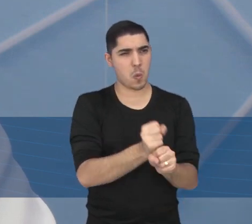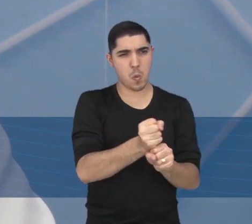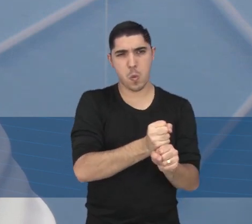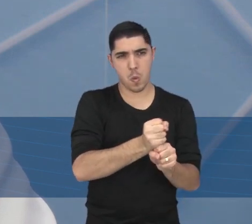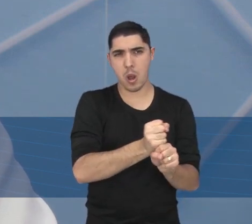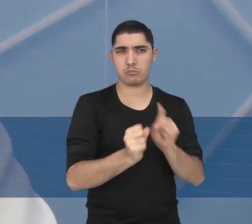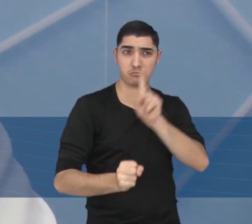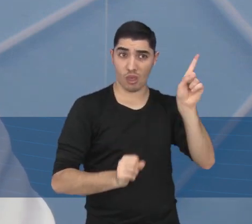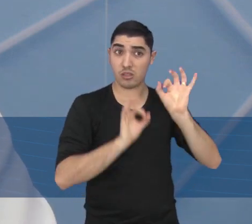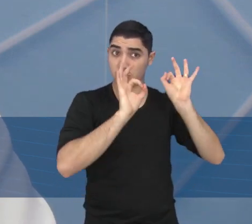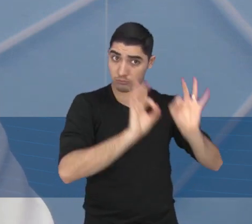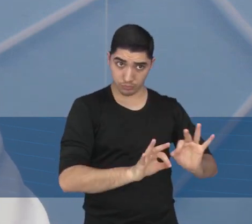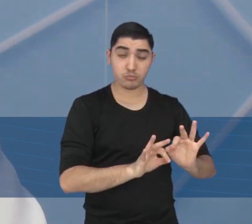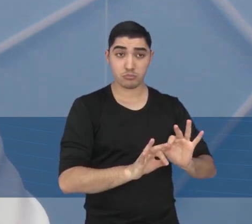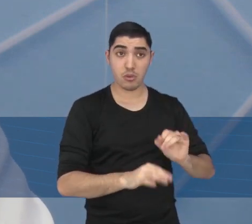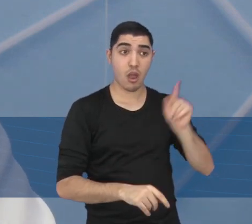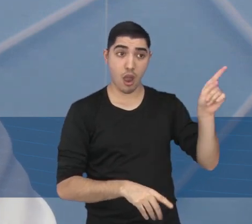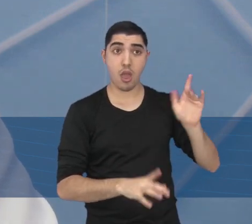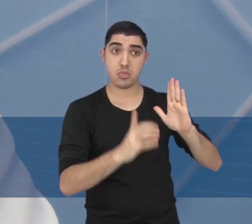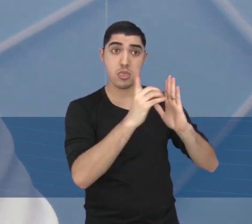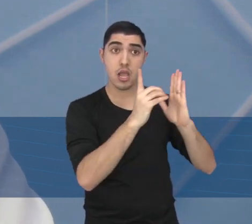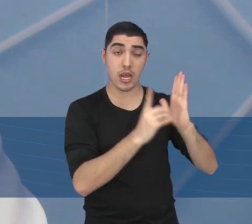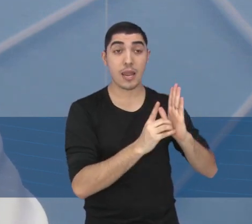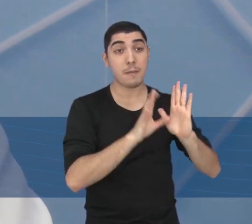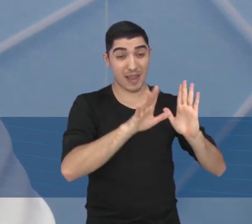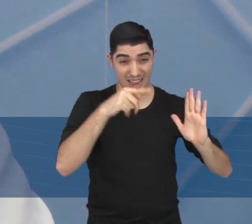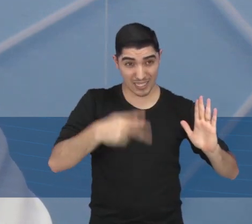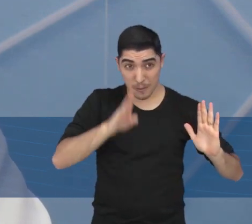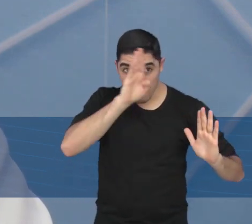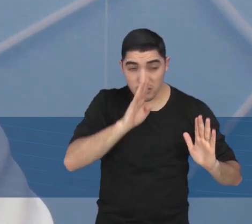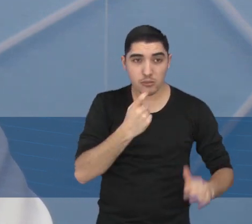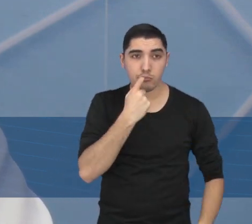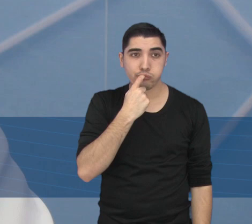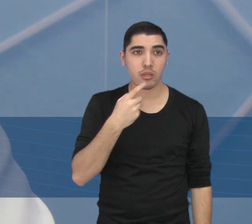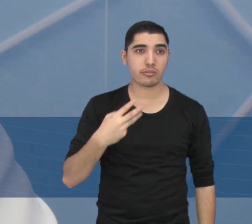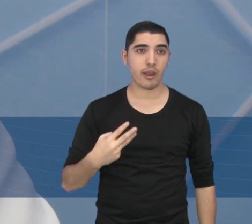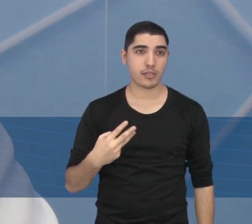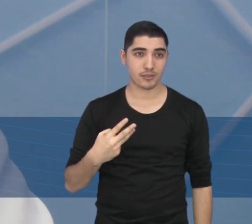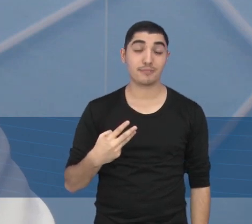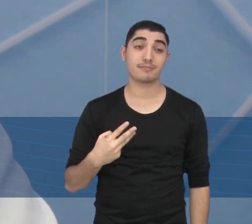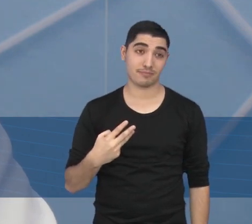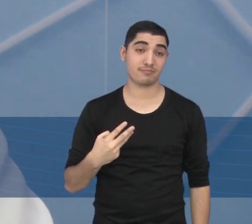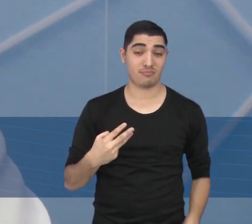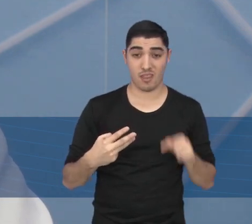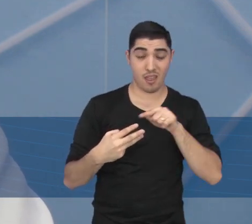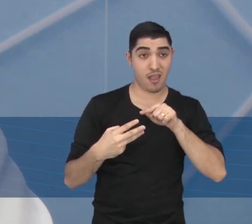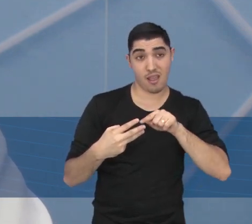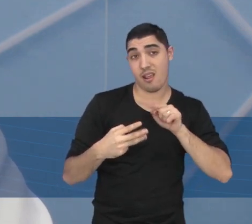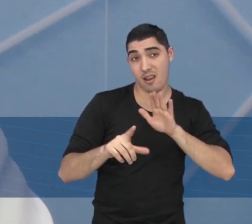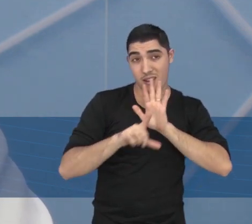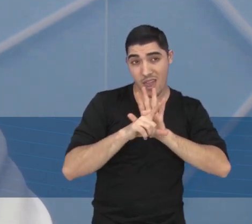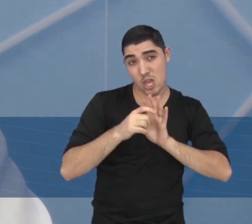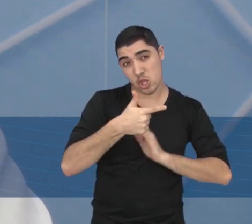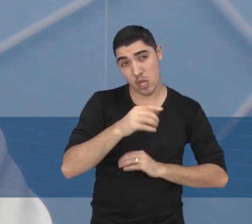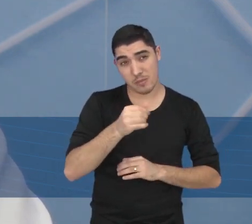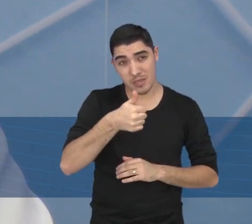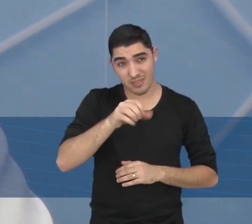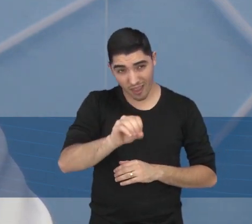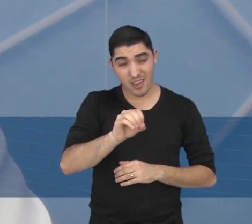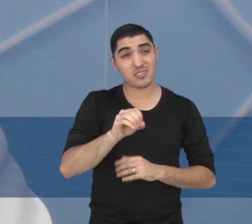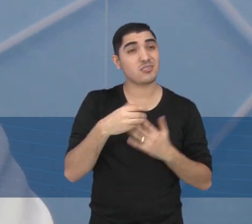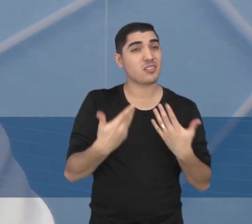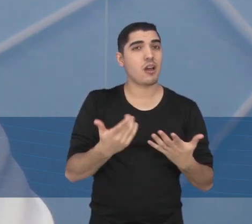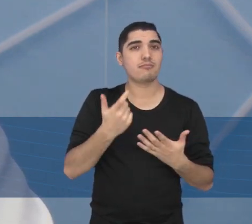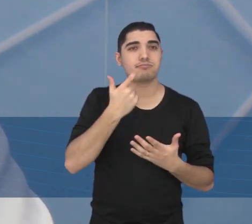disse, a da lei do decreto realmente publicado tem 3. Apesar da lei, sei lá, de 2010, mas de fato, efetivamente, tem 3 anos.